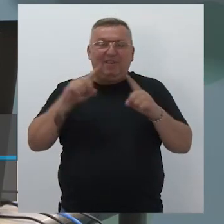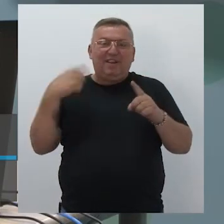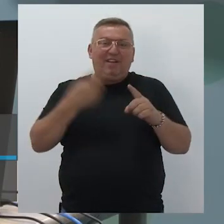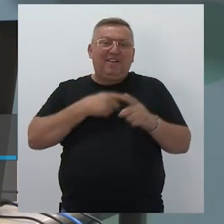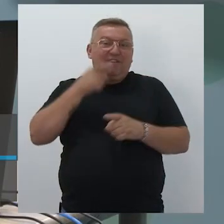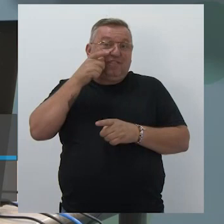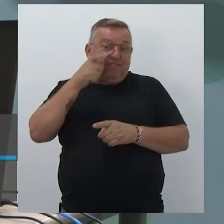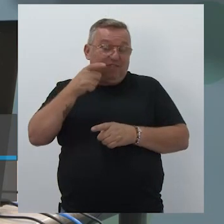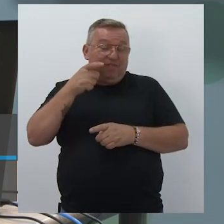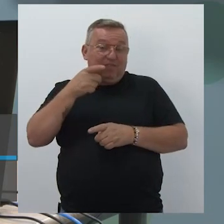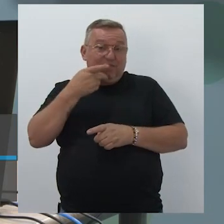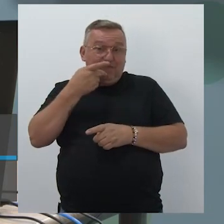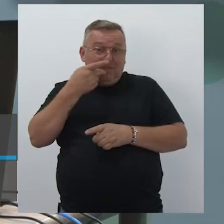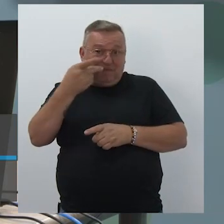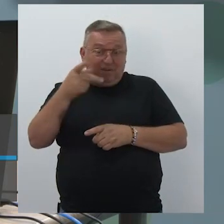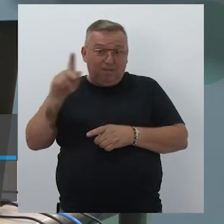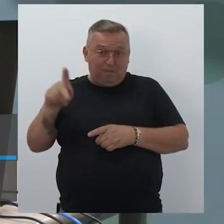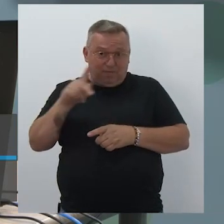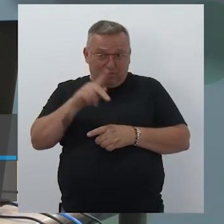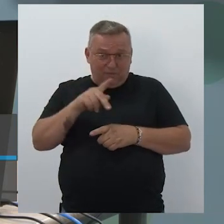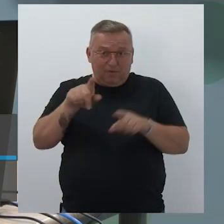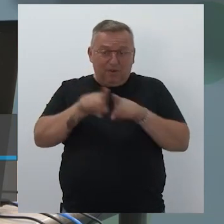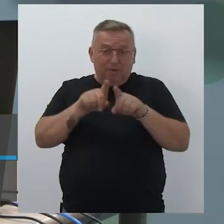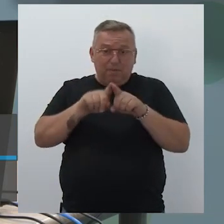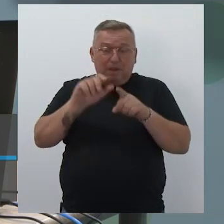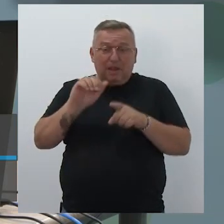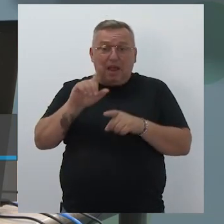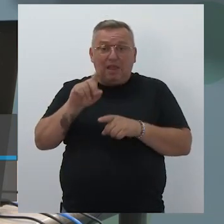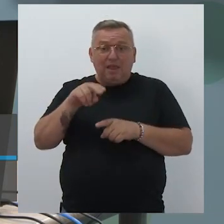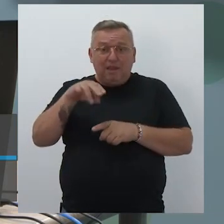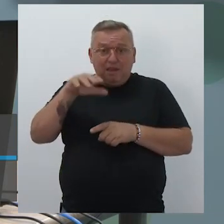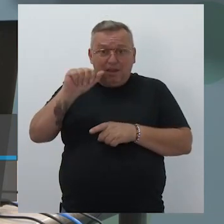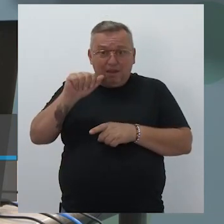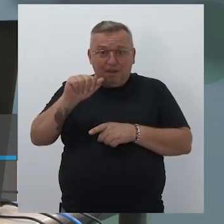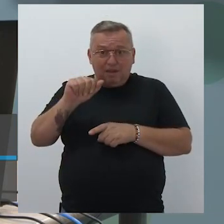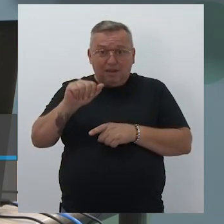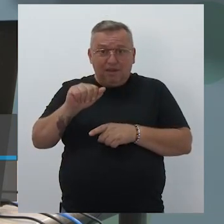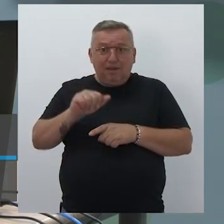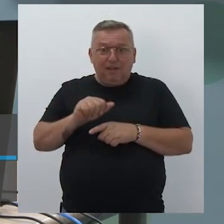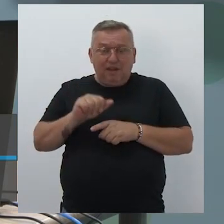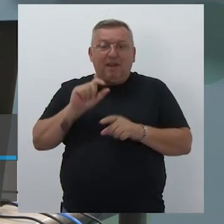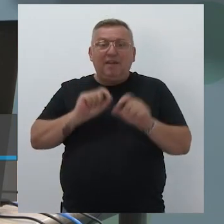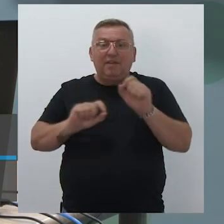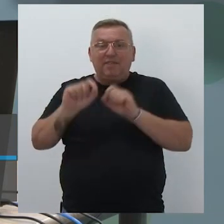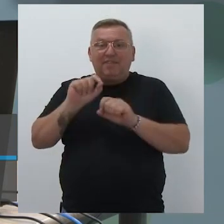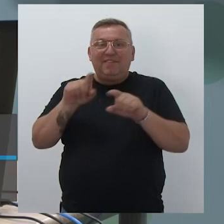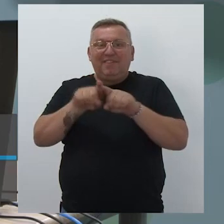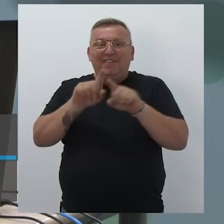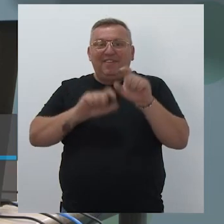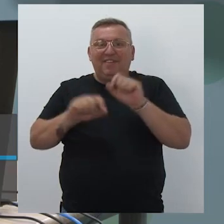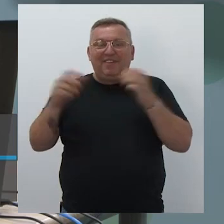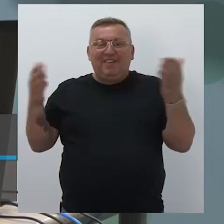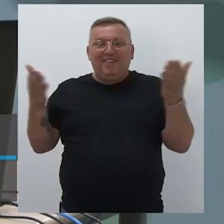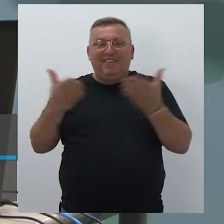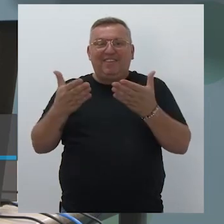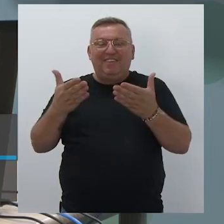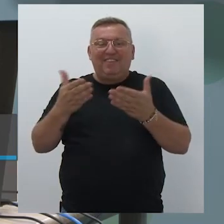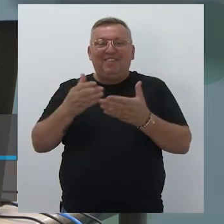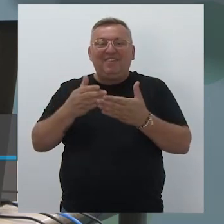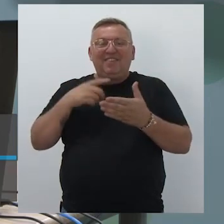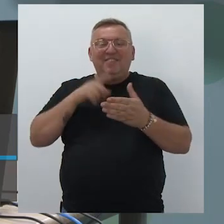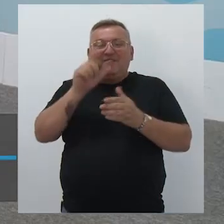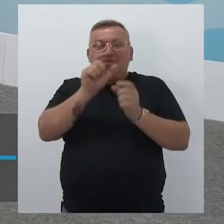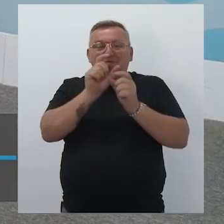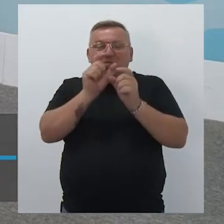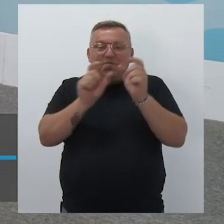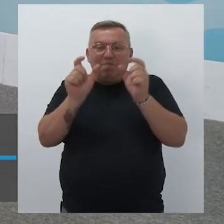na fala da professora Ana Penido, a gente viu na fala da Adriana, na fala da Helena, né? Que agora esses